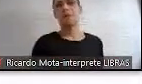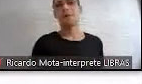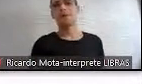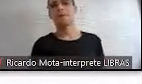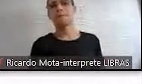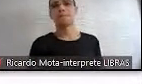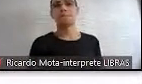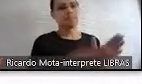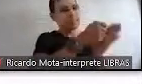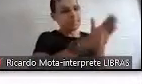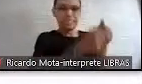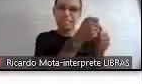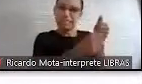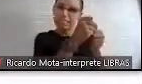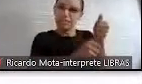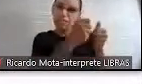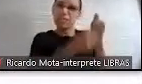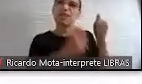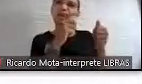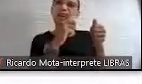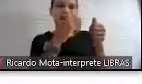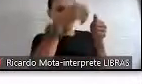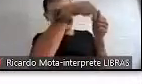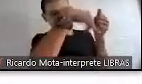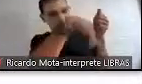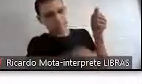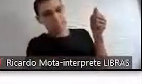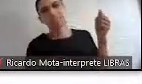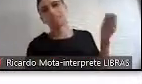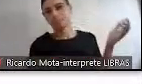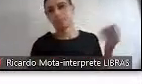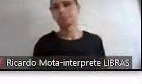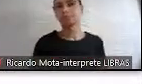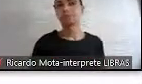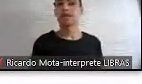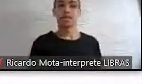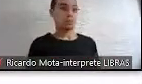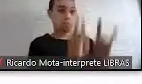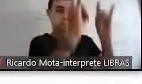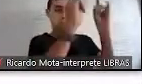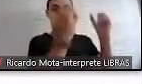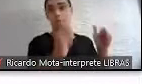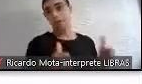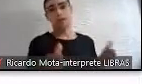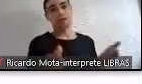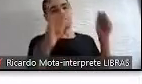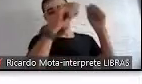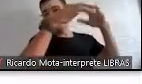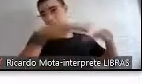das infiltrações, coloca aí a estrutura que pode ser comprometida.